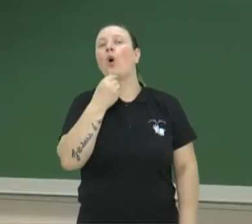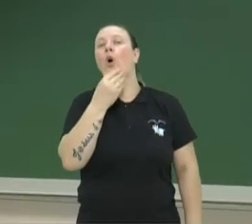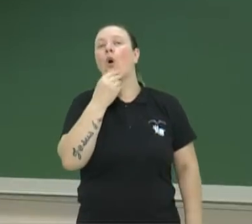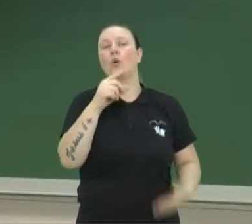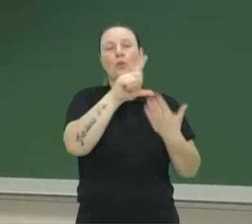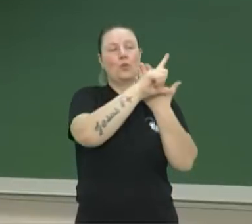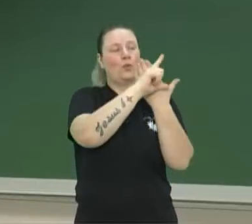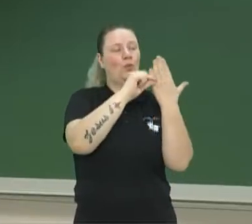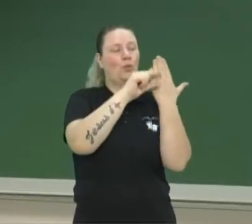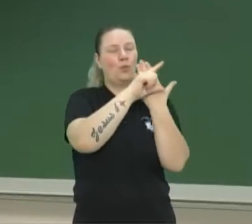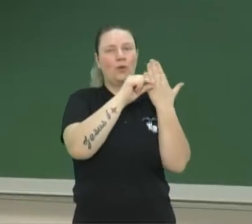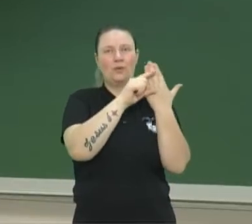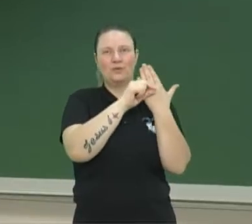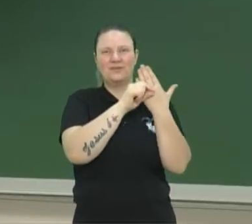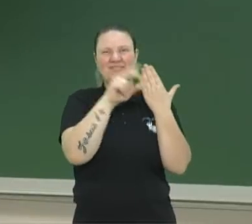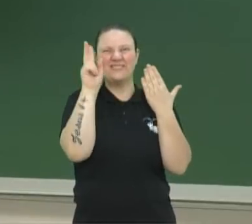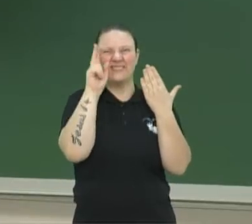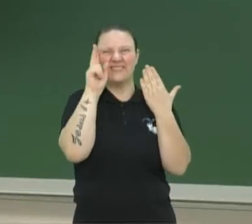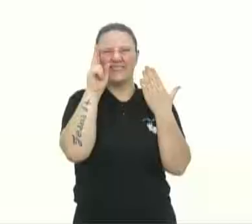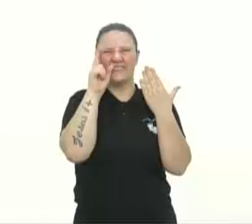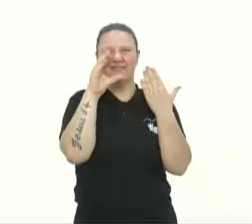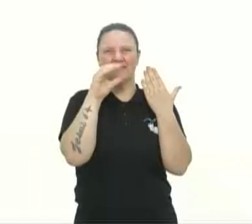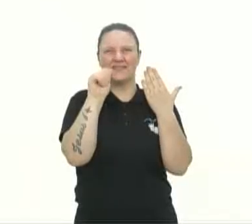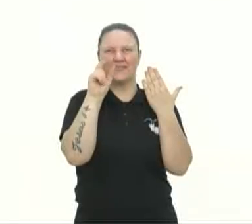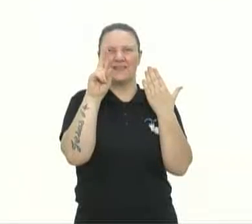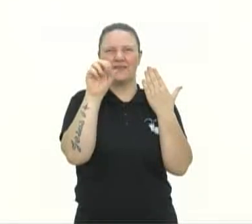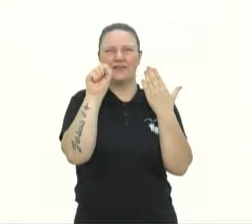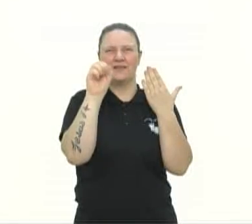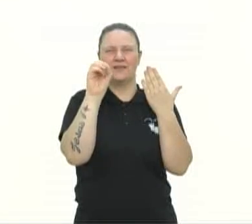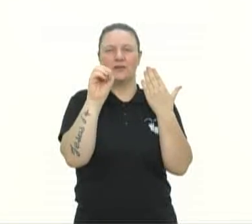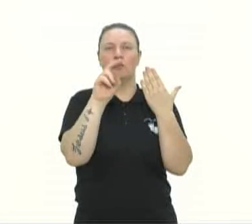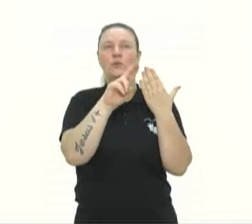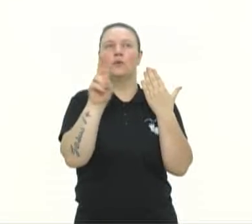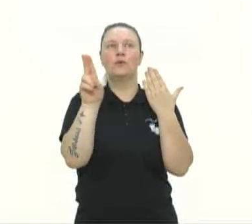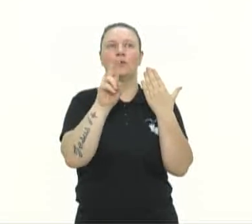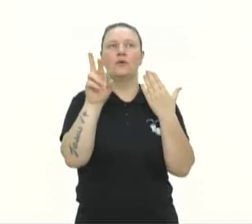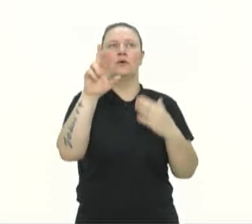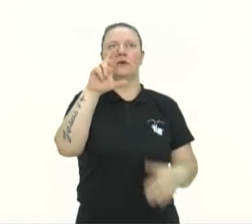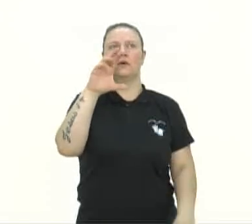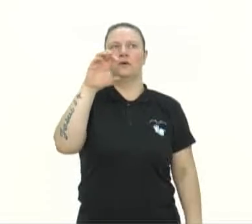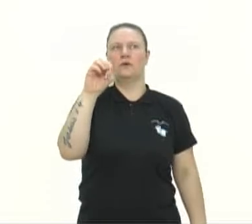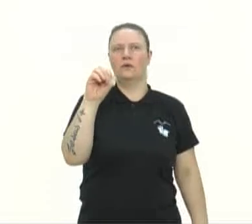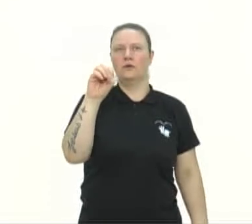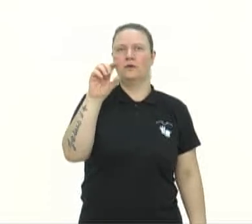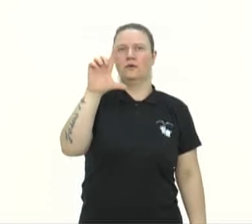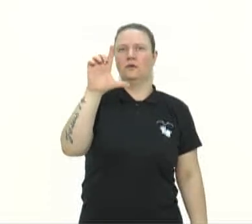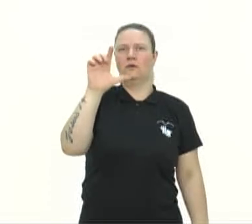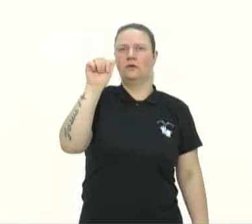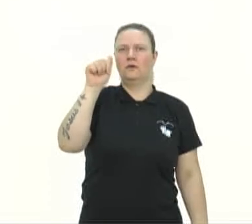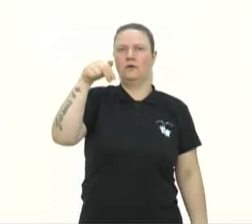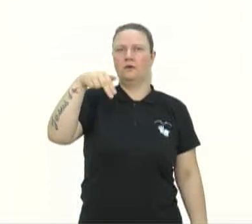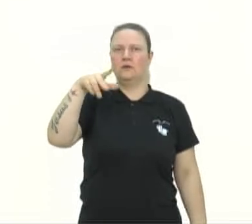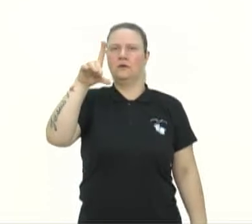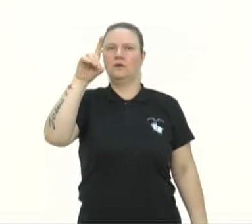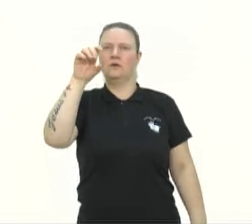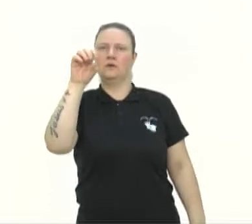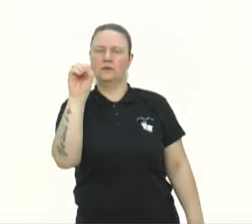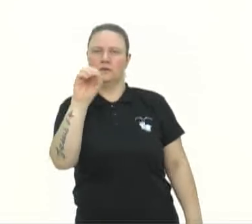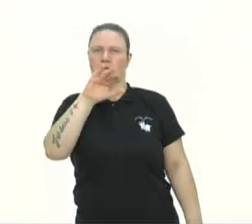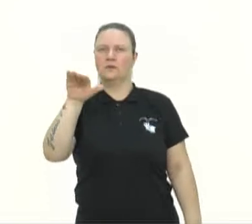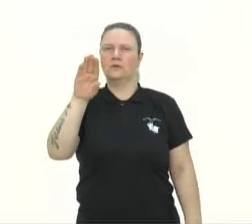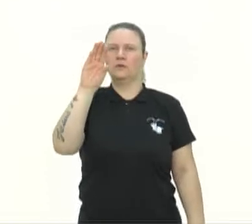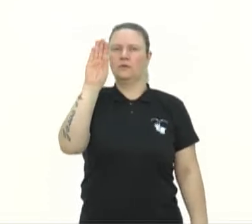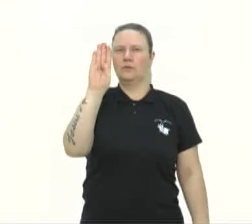nosso caso em questão. O nosso autor é o Rolando Boldrin. Então, quem é ele? É uma